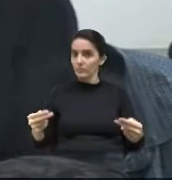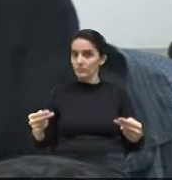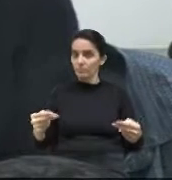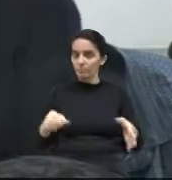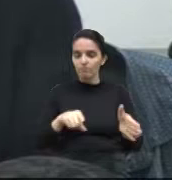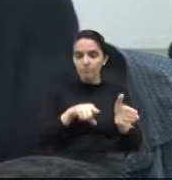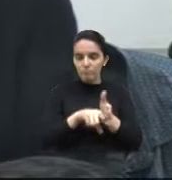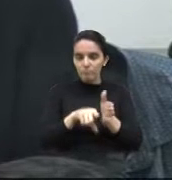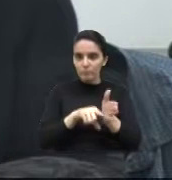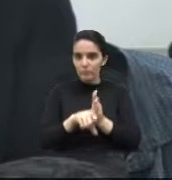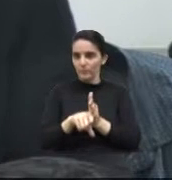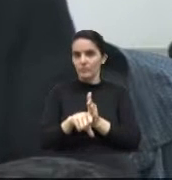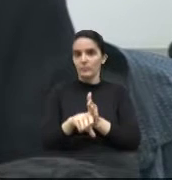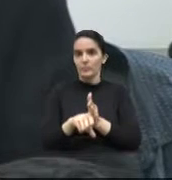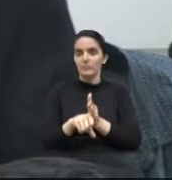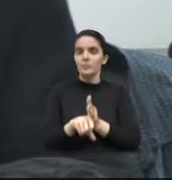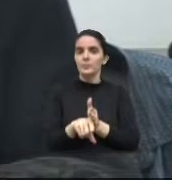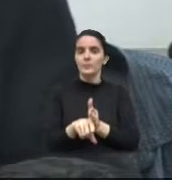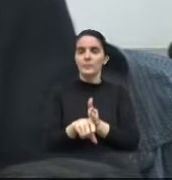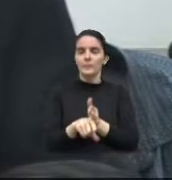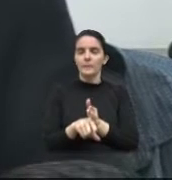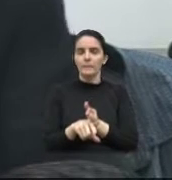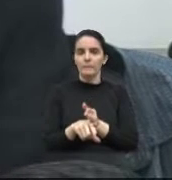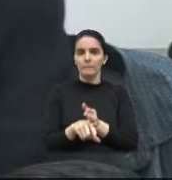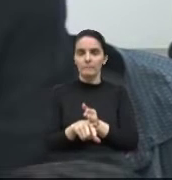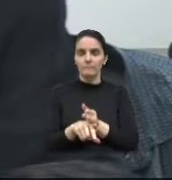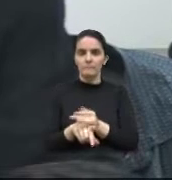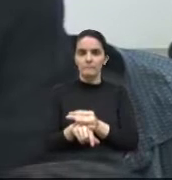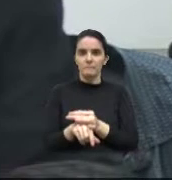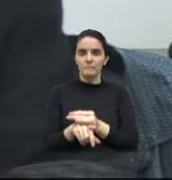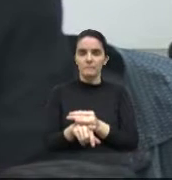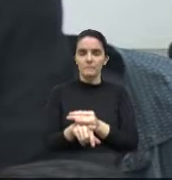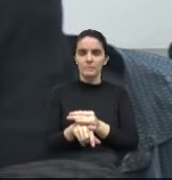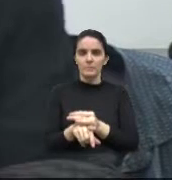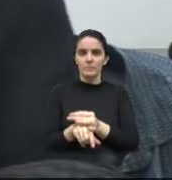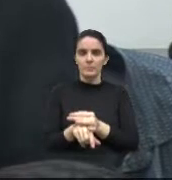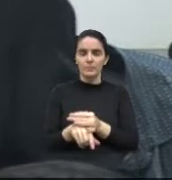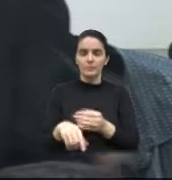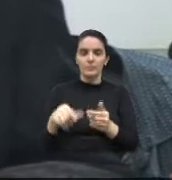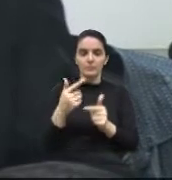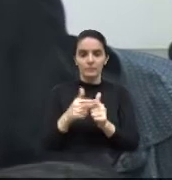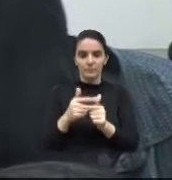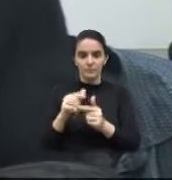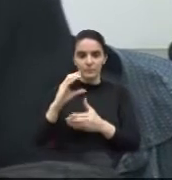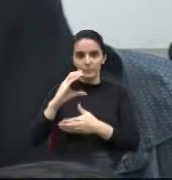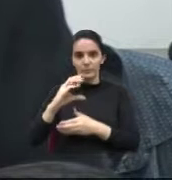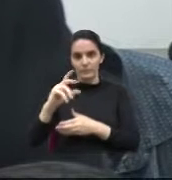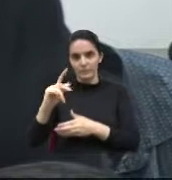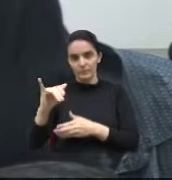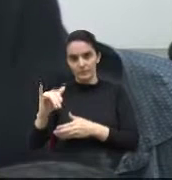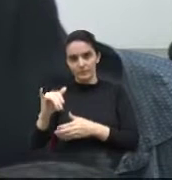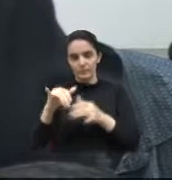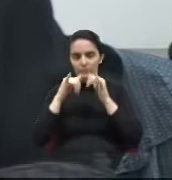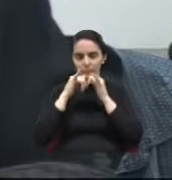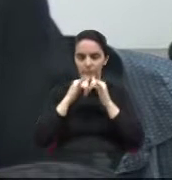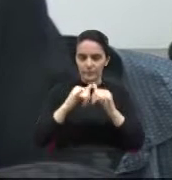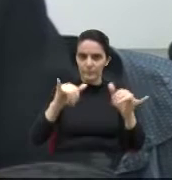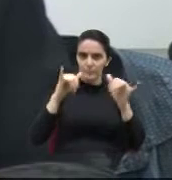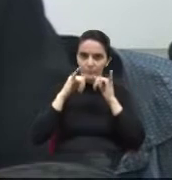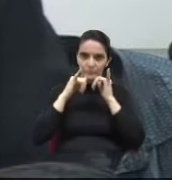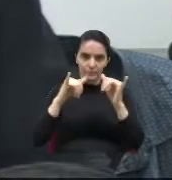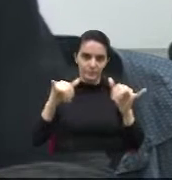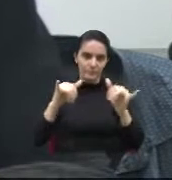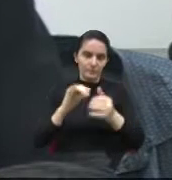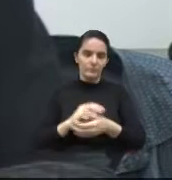questionando principalmente esta questão da CPI, da publicidade, da propaganda, como queiram que